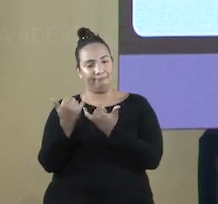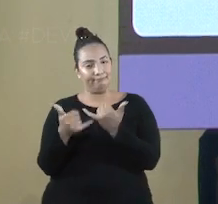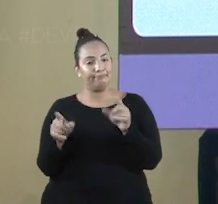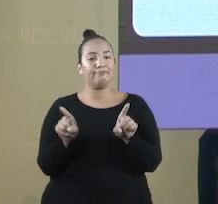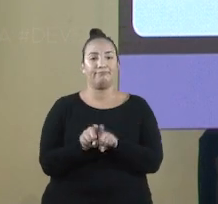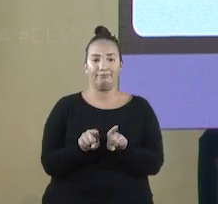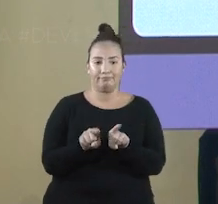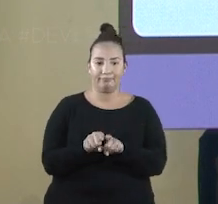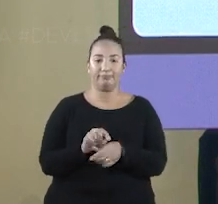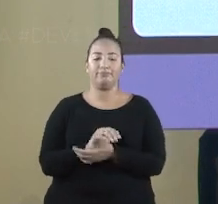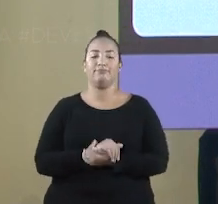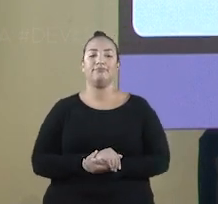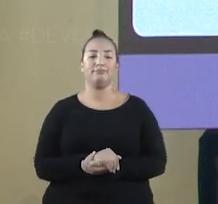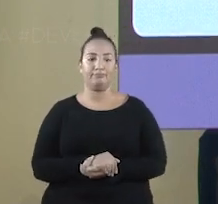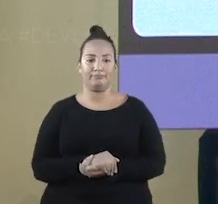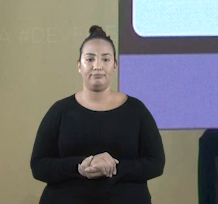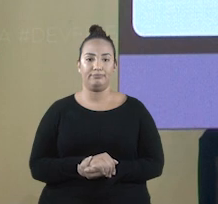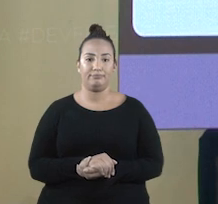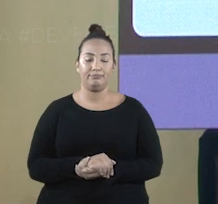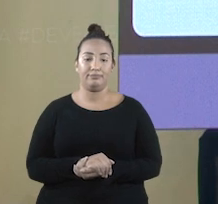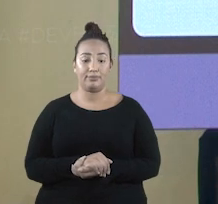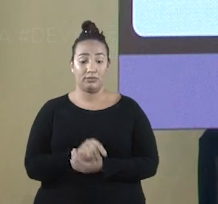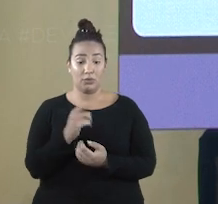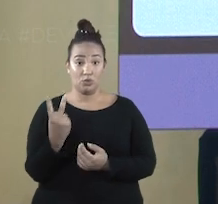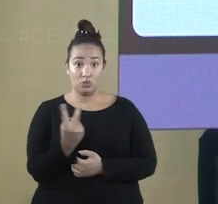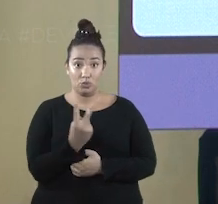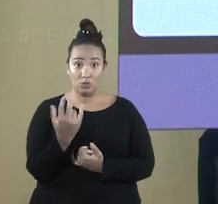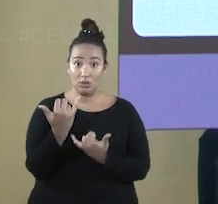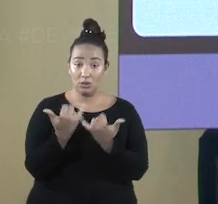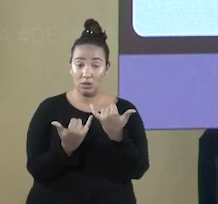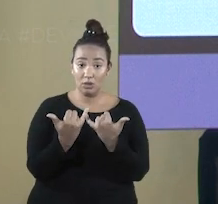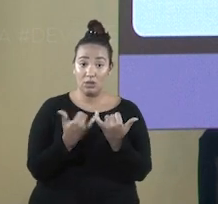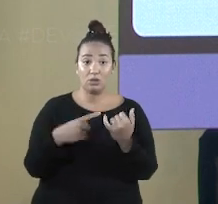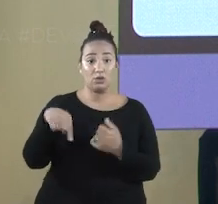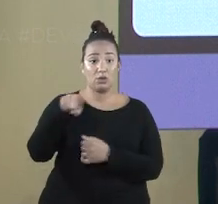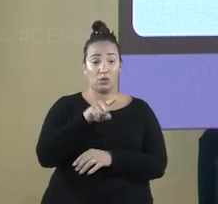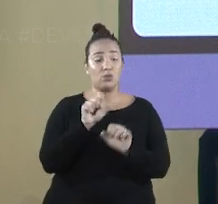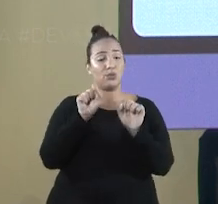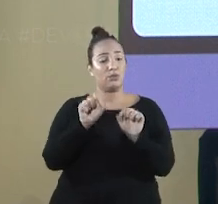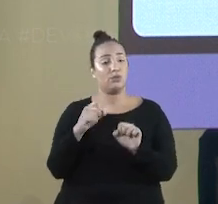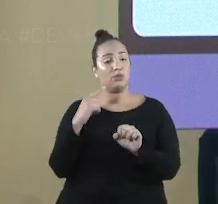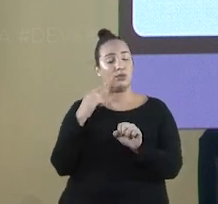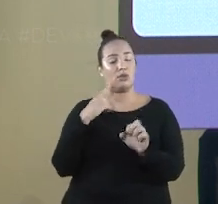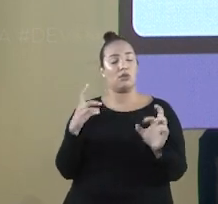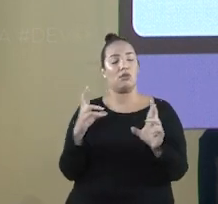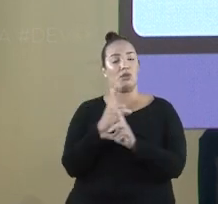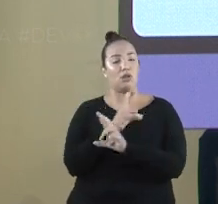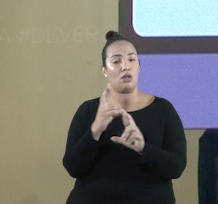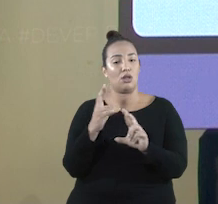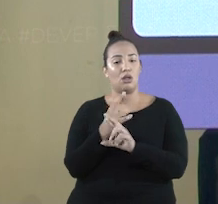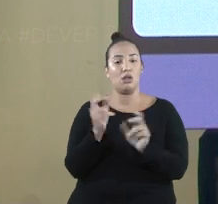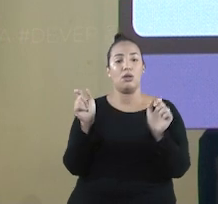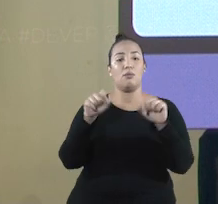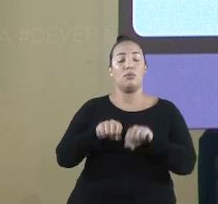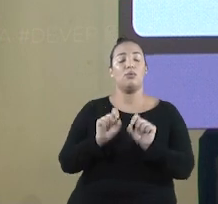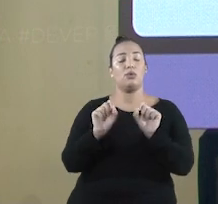entre si. E por serem semelhantes, podemos determinar certas relações